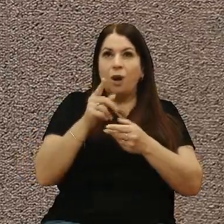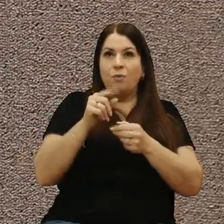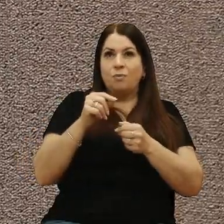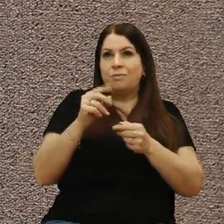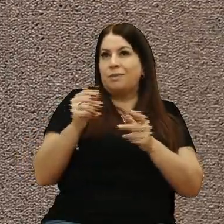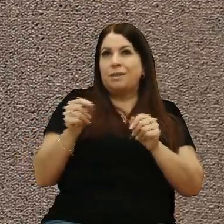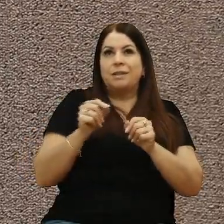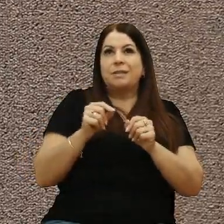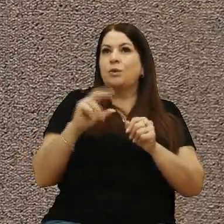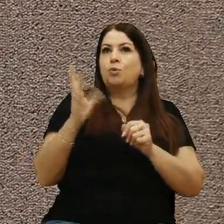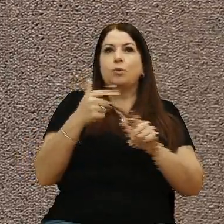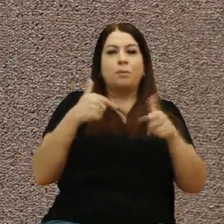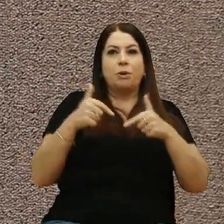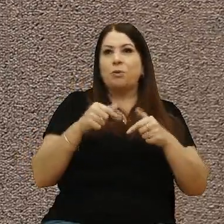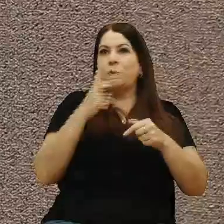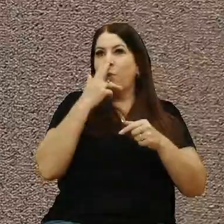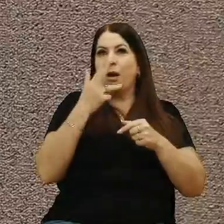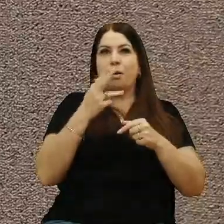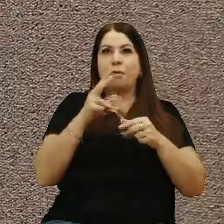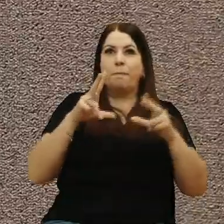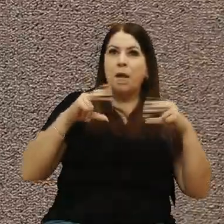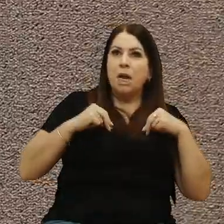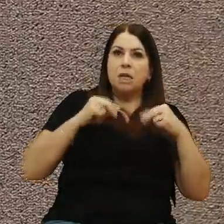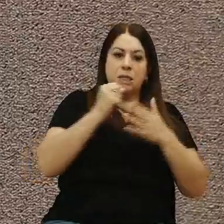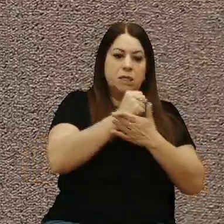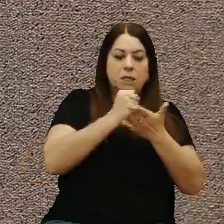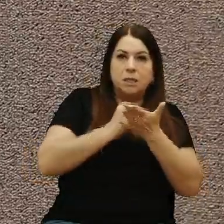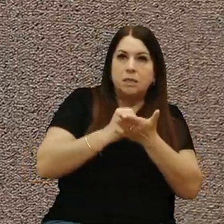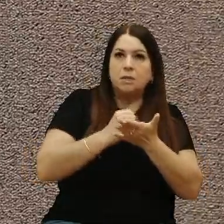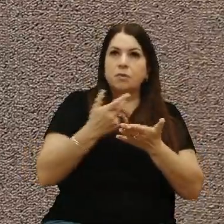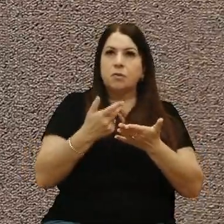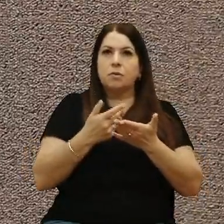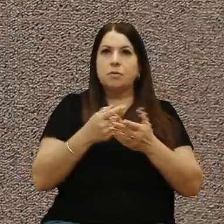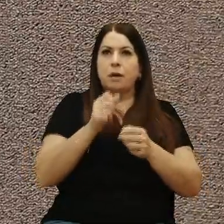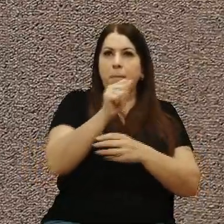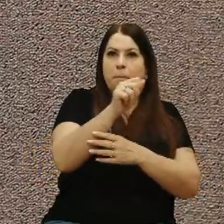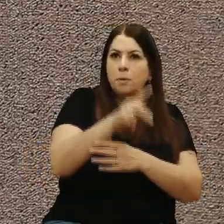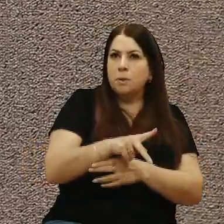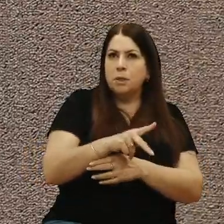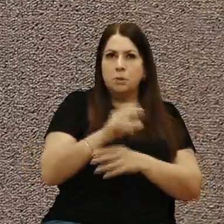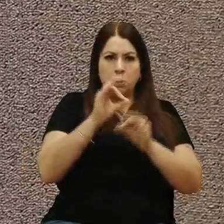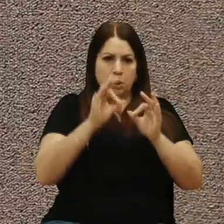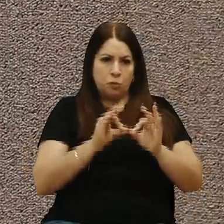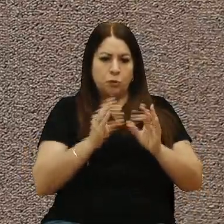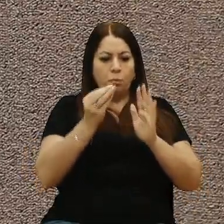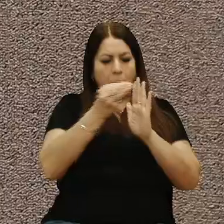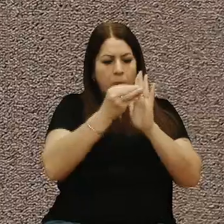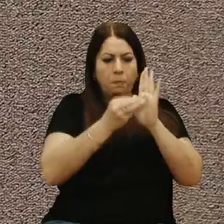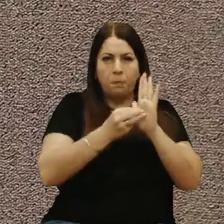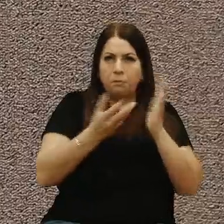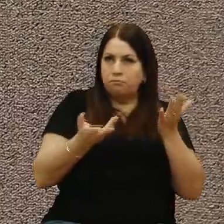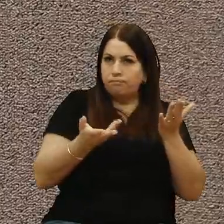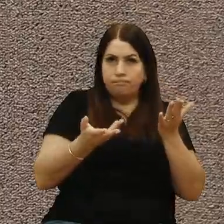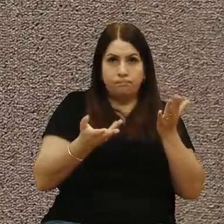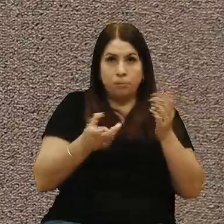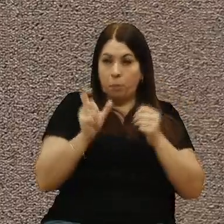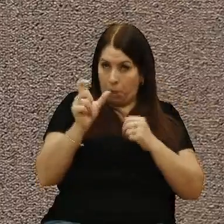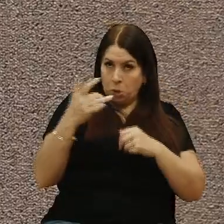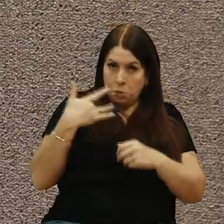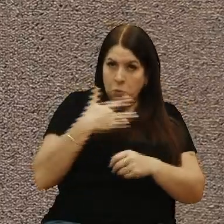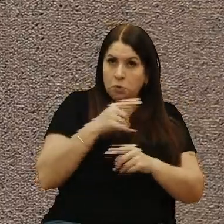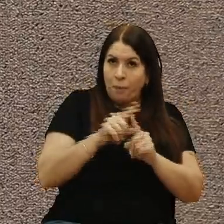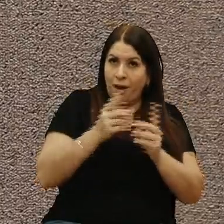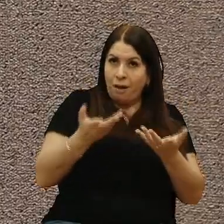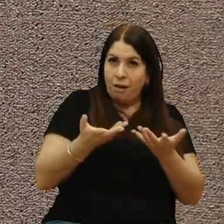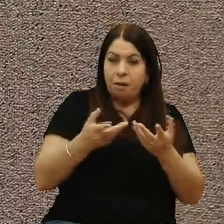merece ter, daqui a pouco, até a carteira assinada, seja aposentado, tudo direitinho. Daqui a pouco um plano de saúde também, né,